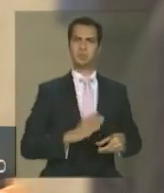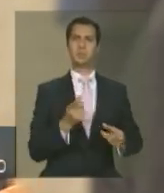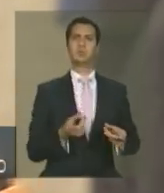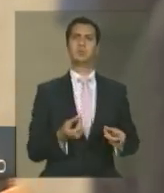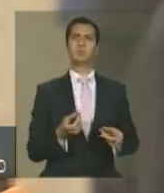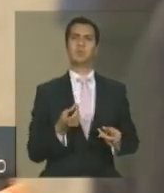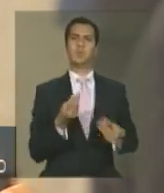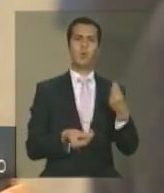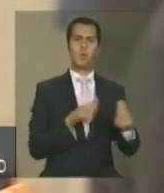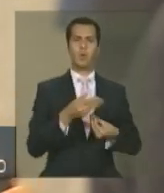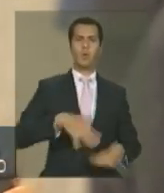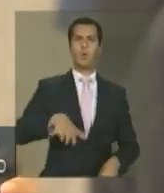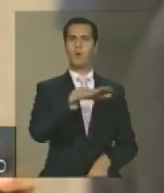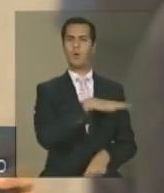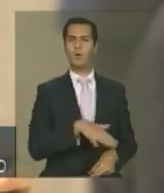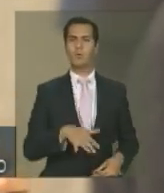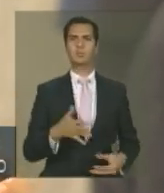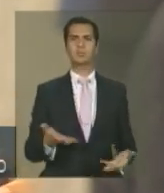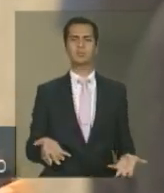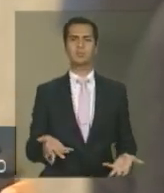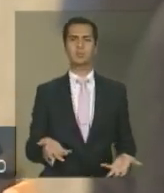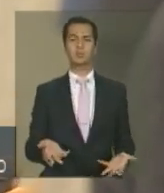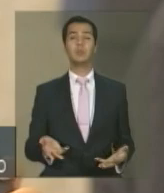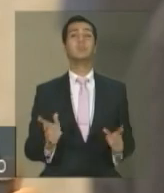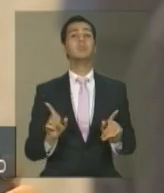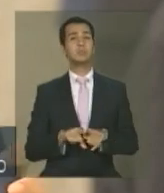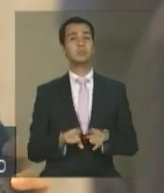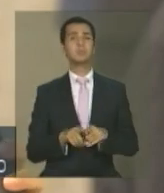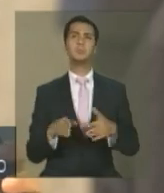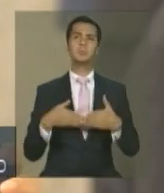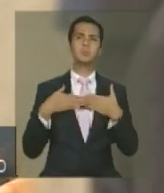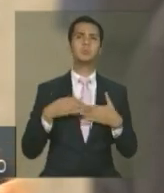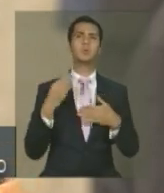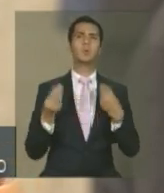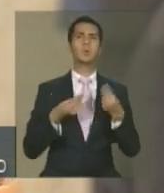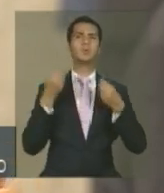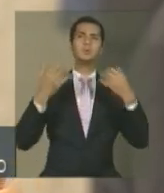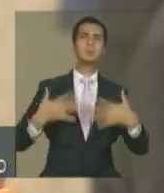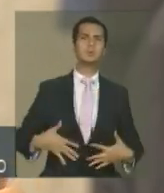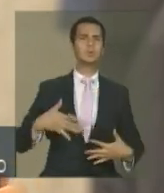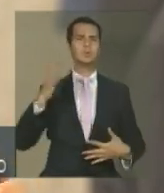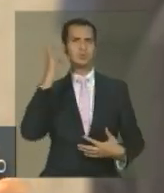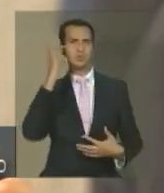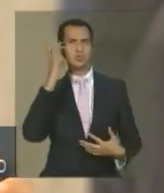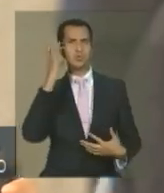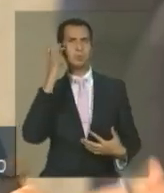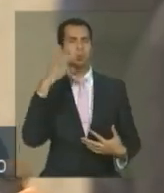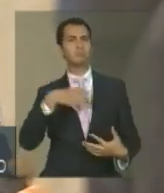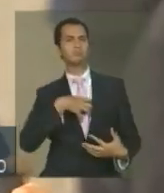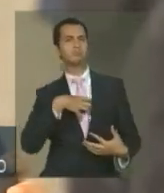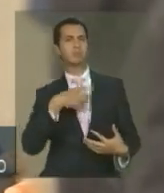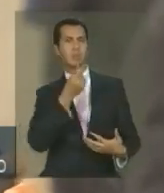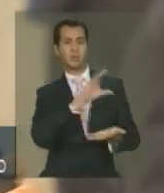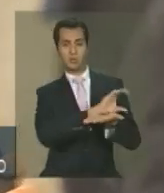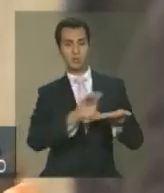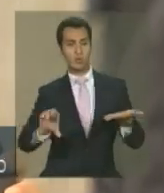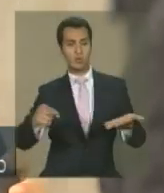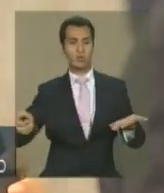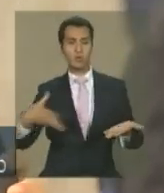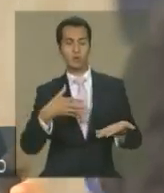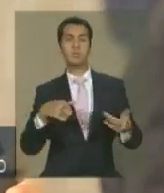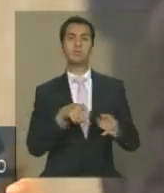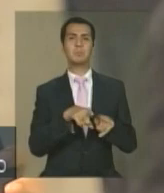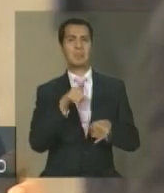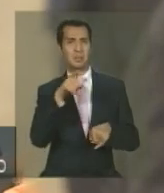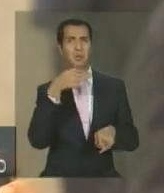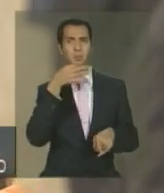mercado interno brasileiro. E eu queria saber como que ela recebeu esse investimento e que recomendações foram feitas, qual